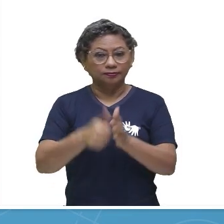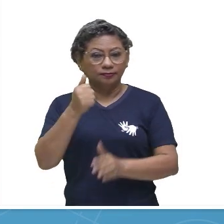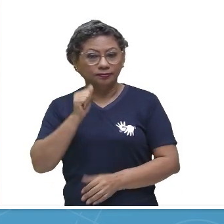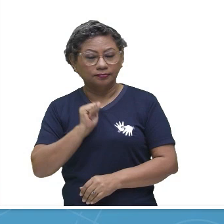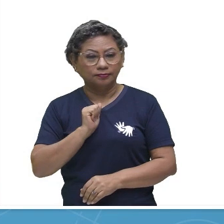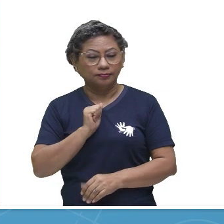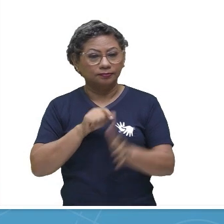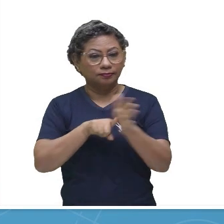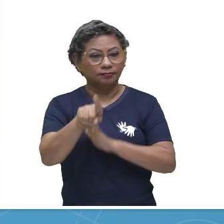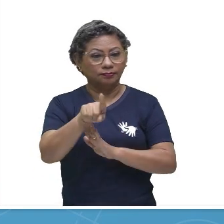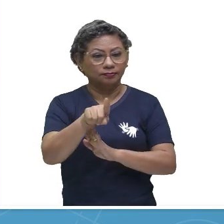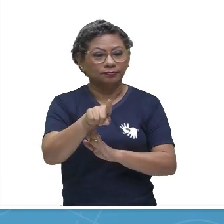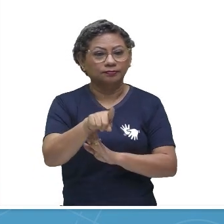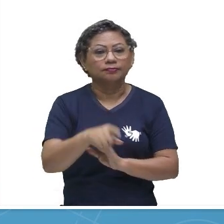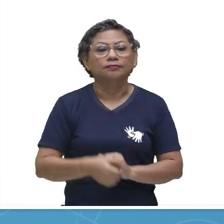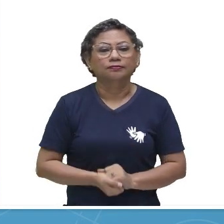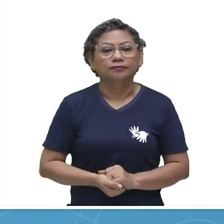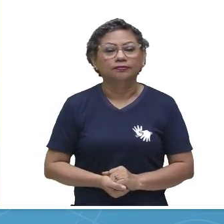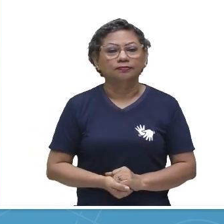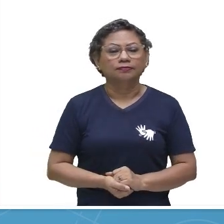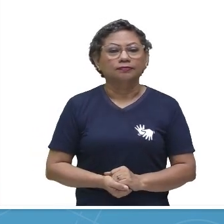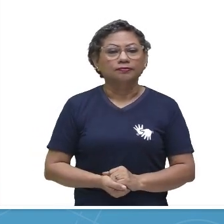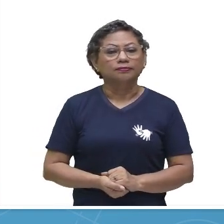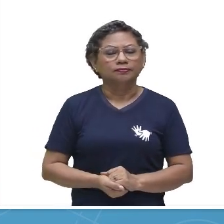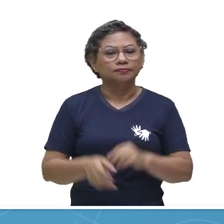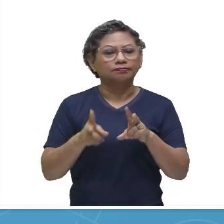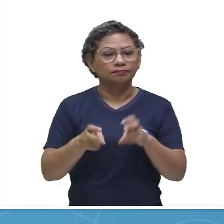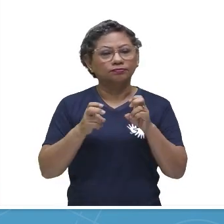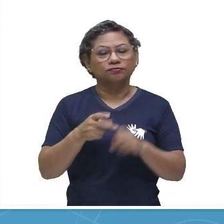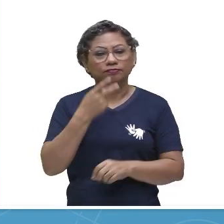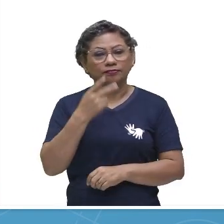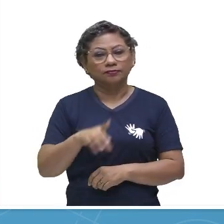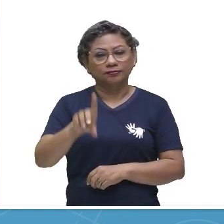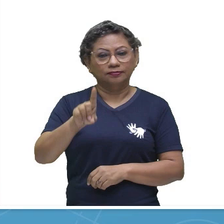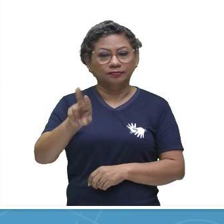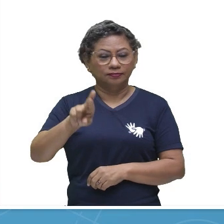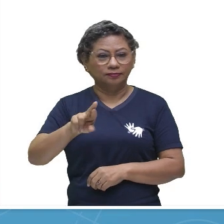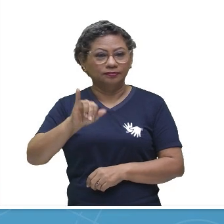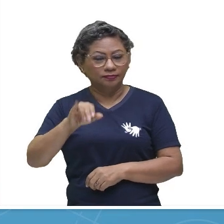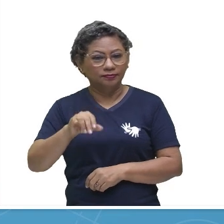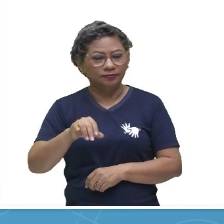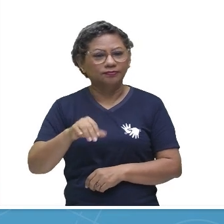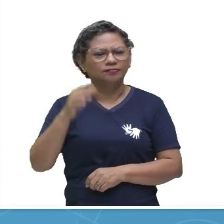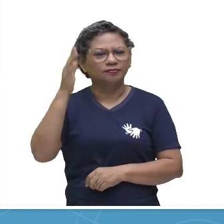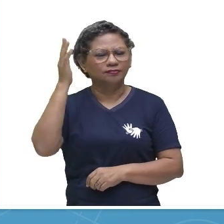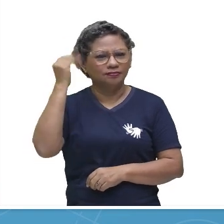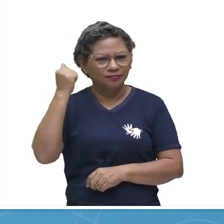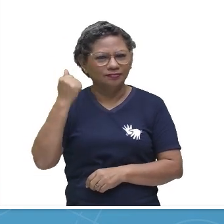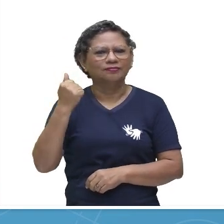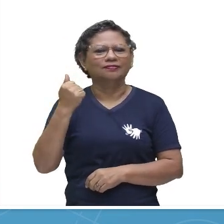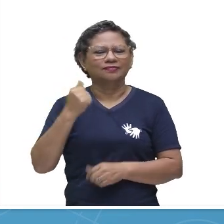Dinâmica local interativa, também conhecida como DLI. Então, quando eu falar DLI, vocês já estão sabendo que é a nossa dinâmica local